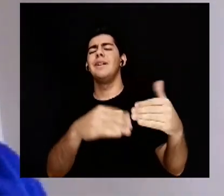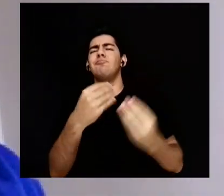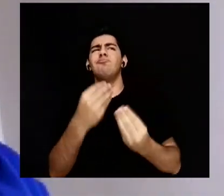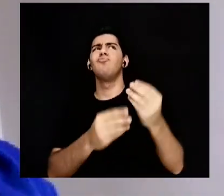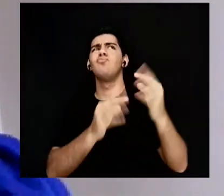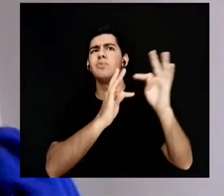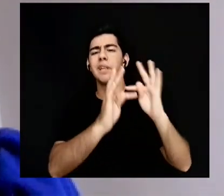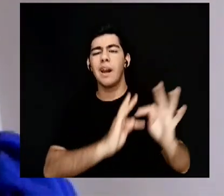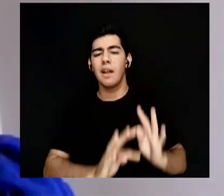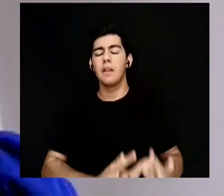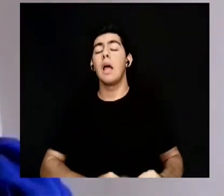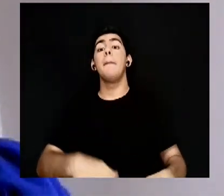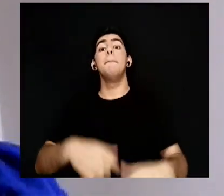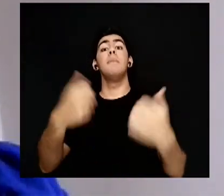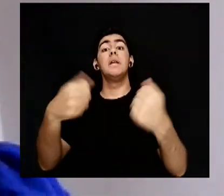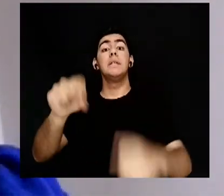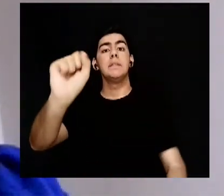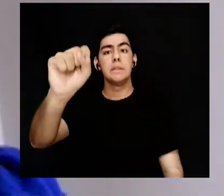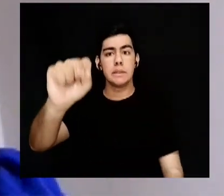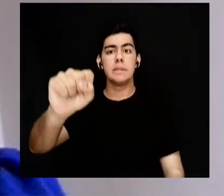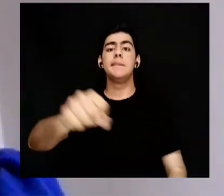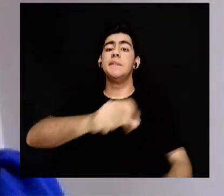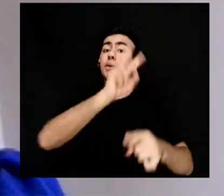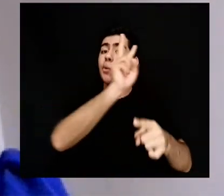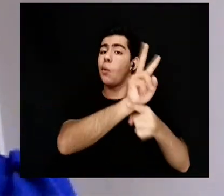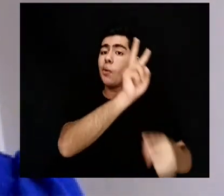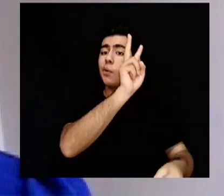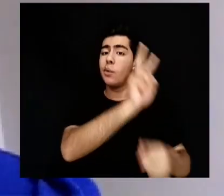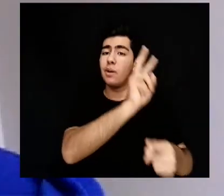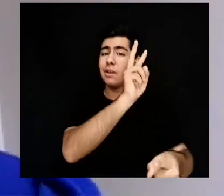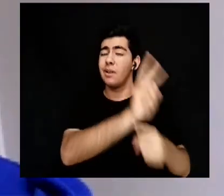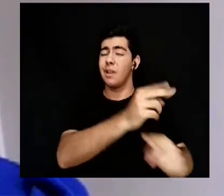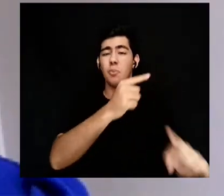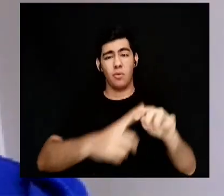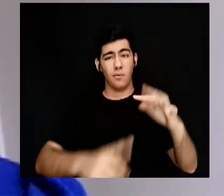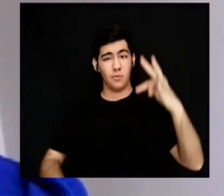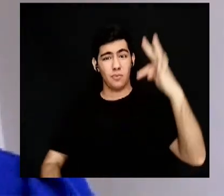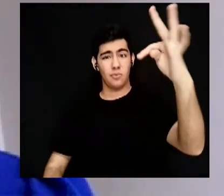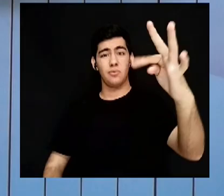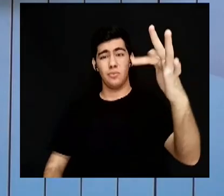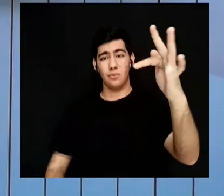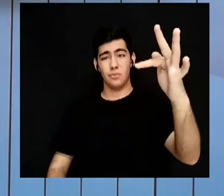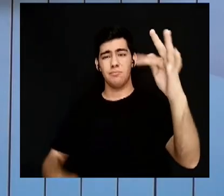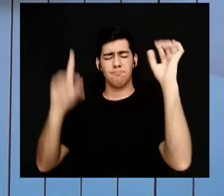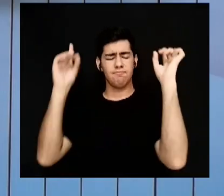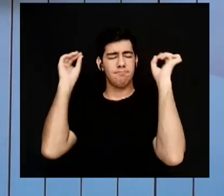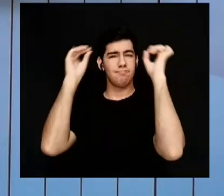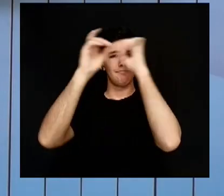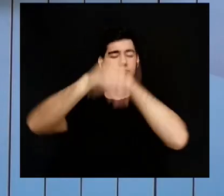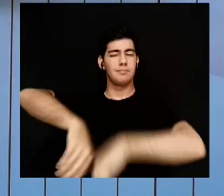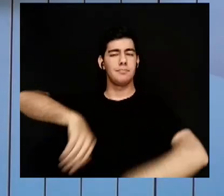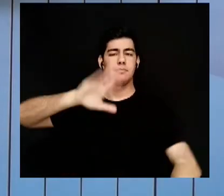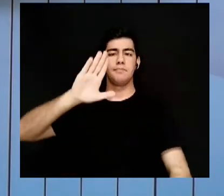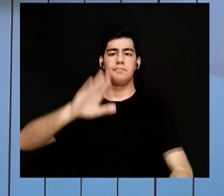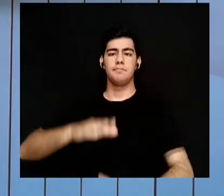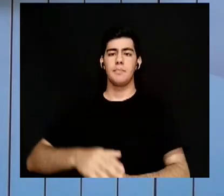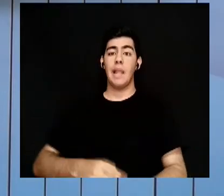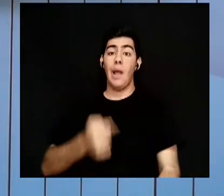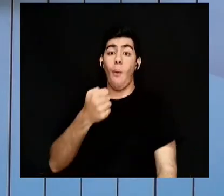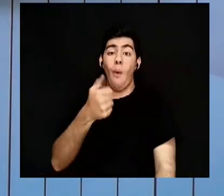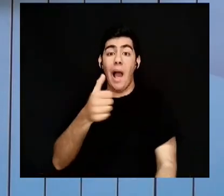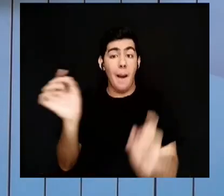cuidar, porque depois vai ficar muito mais difícil. Excelente, doutora. Quase encerrando, mas a